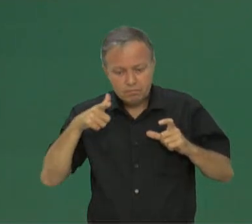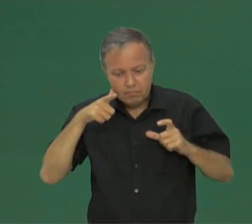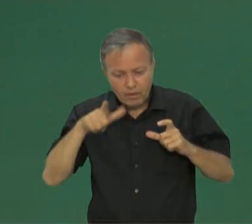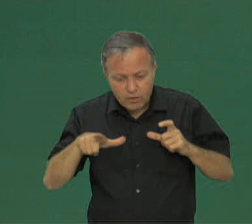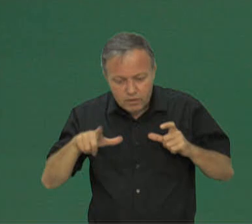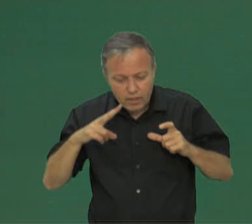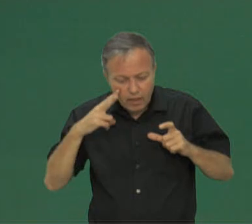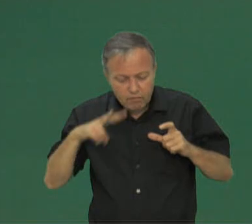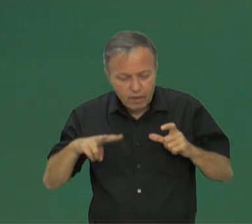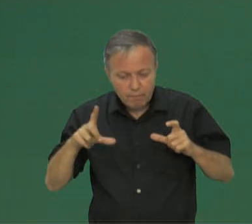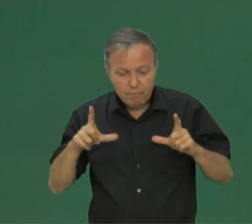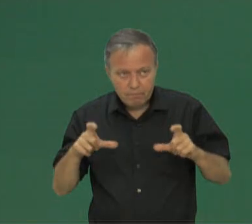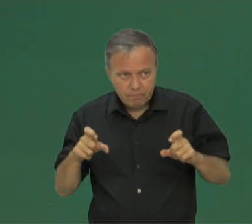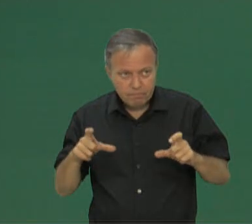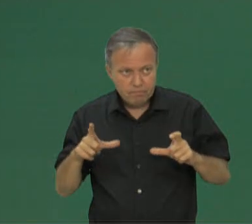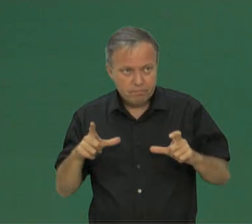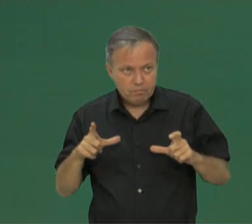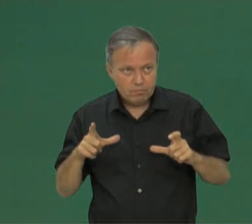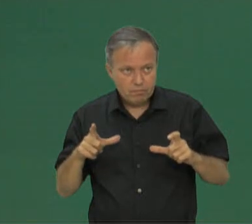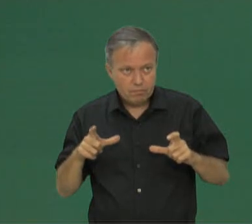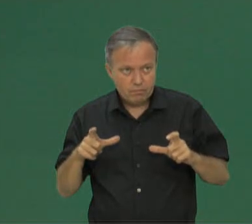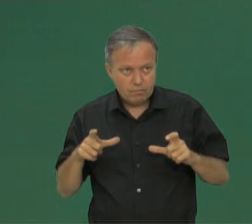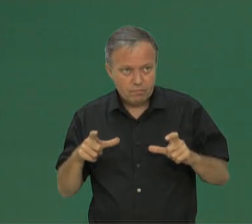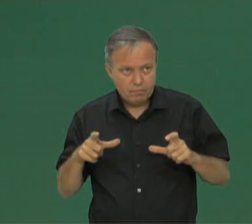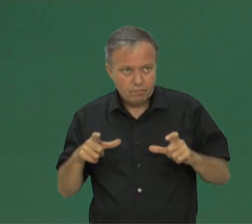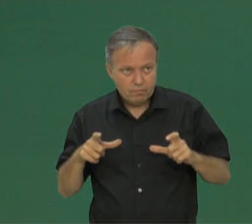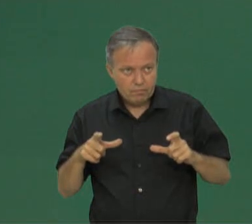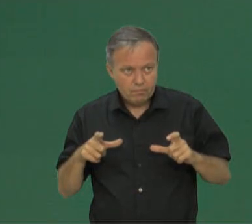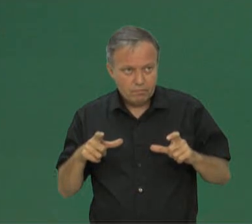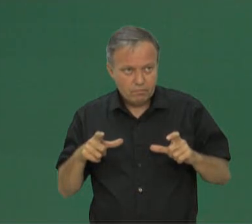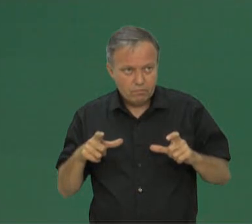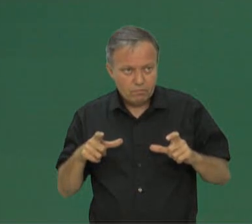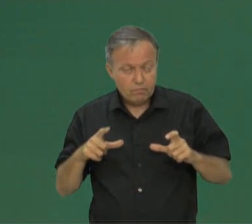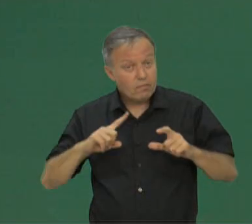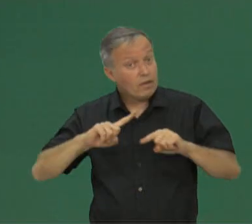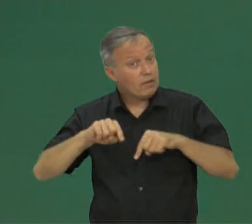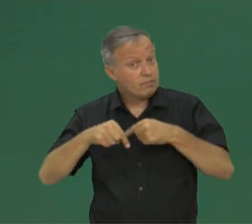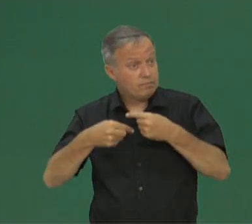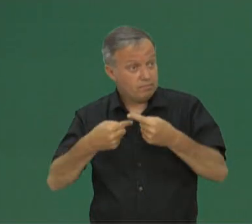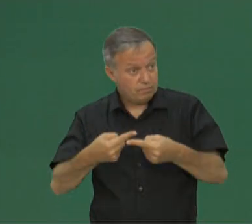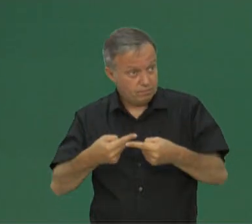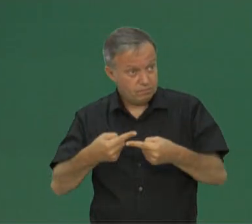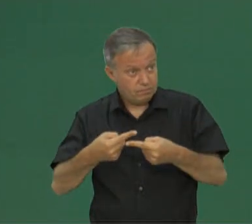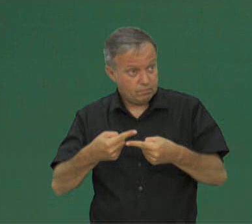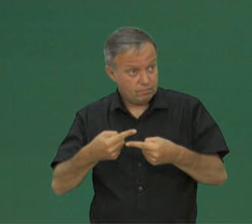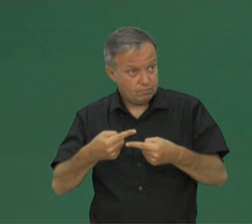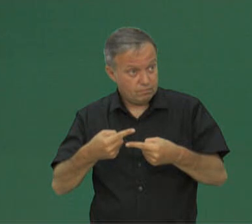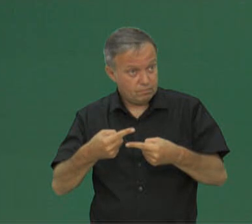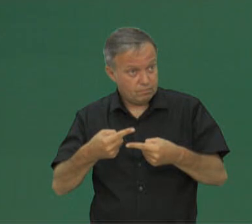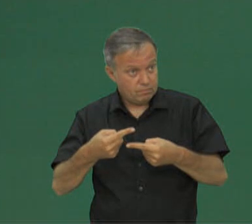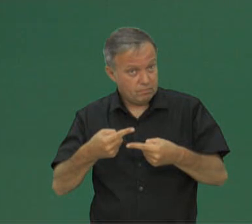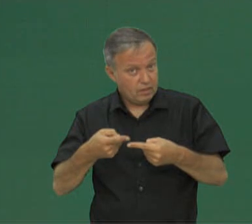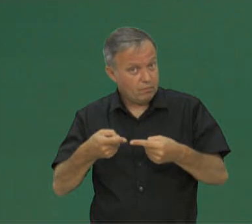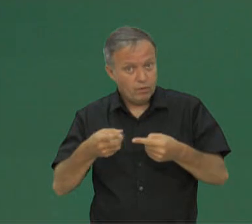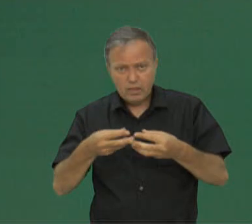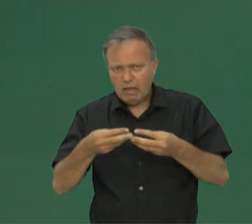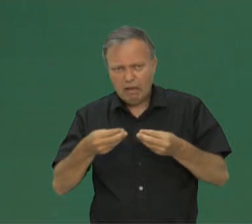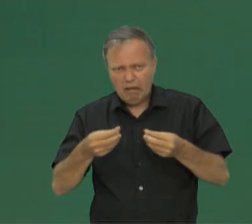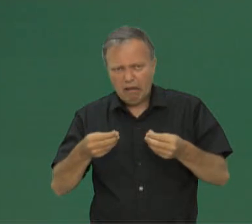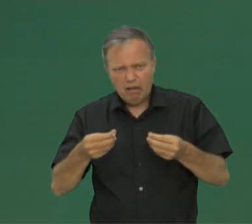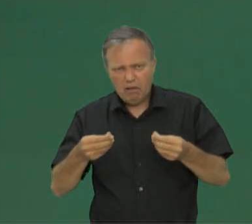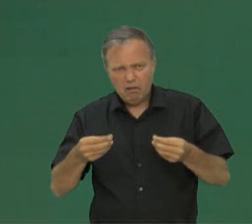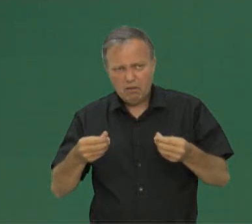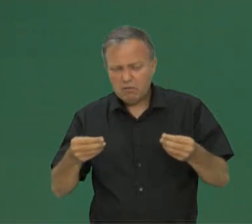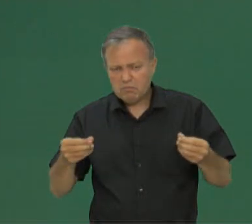nós conseguirmos ver a obra do Vicky Muniz, né? Aí depois, pessoal, ela é desfeita, né?